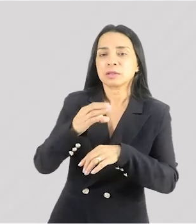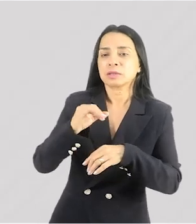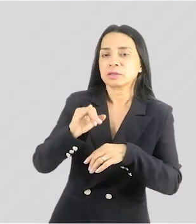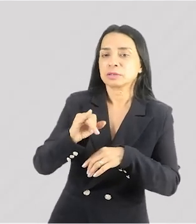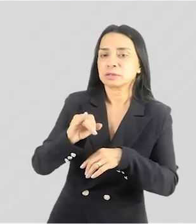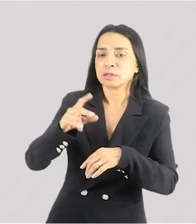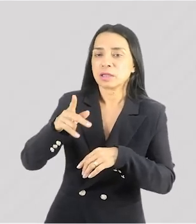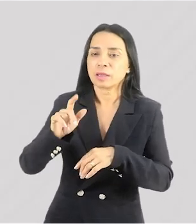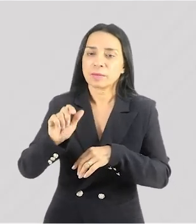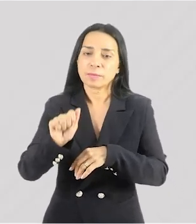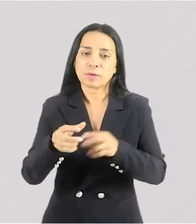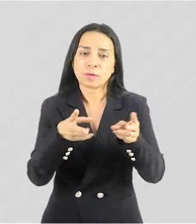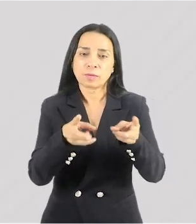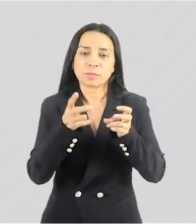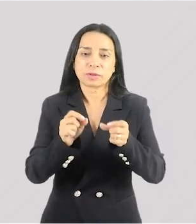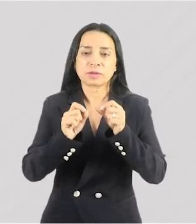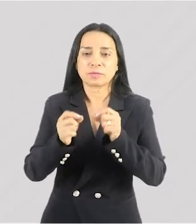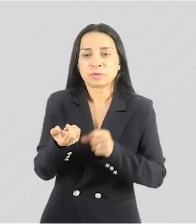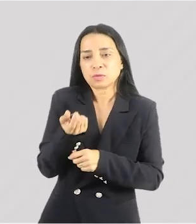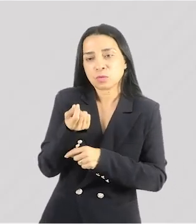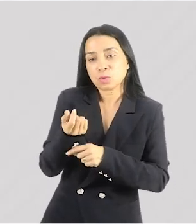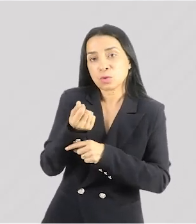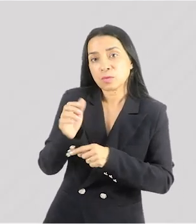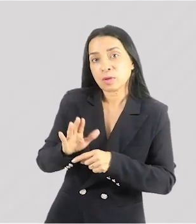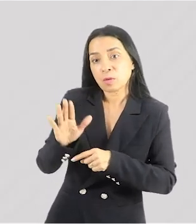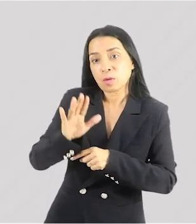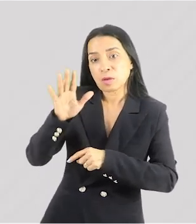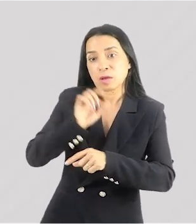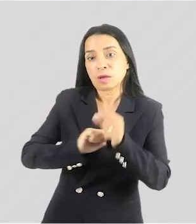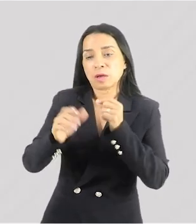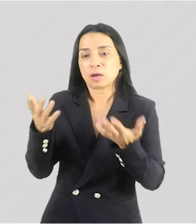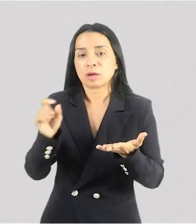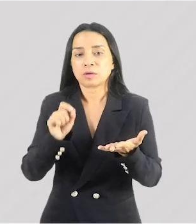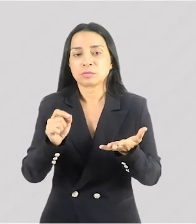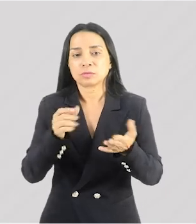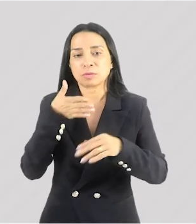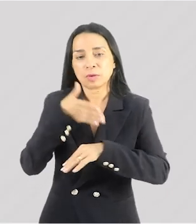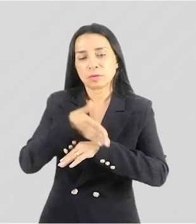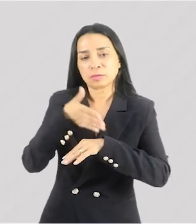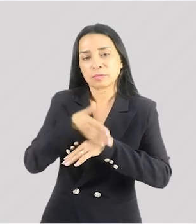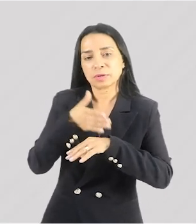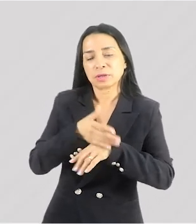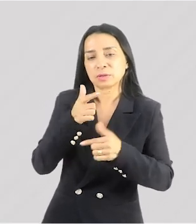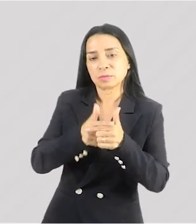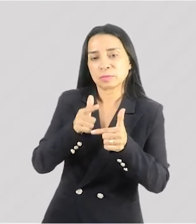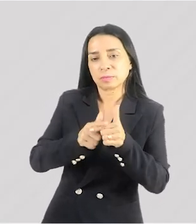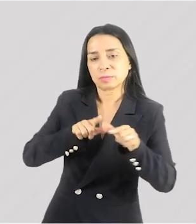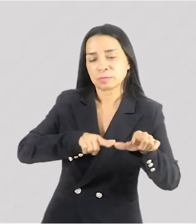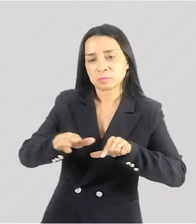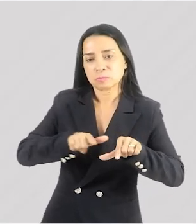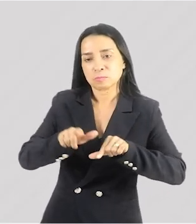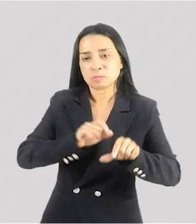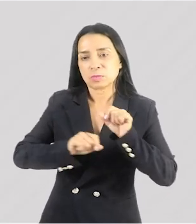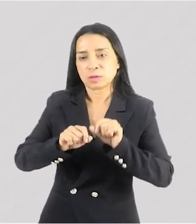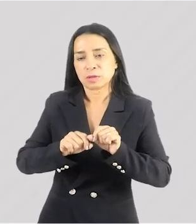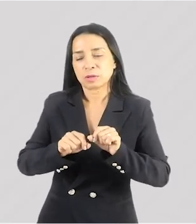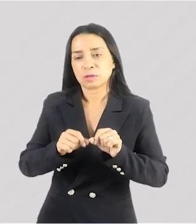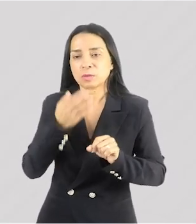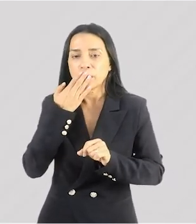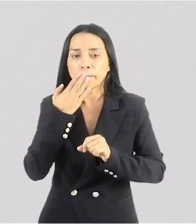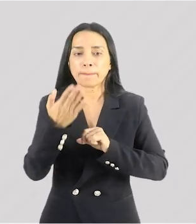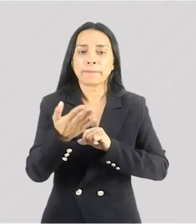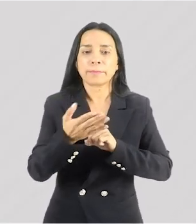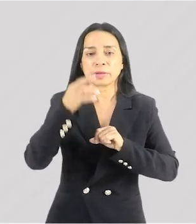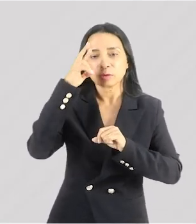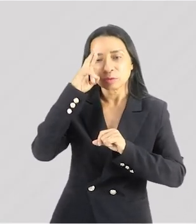os altos custos com os frequentes acidentes de trabalhos ocorridos, fez, a pedido da diretoria,